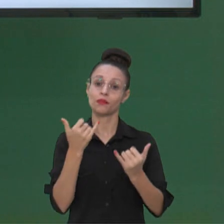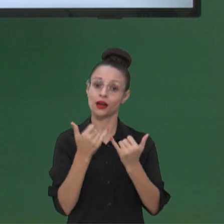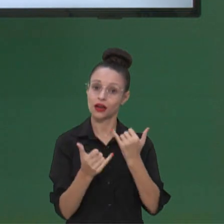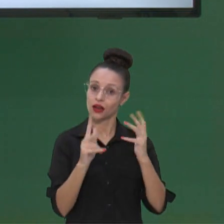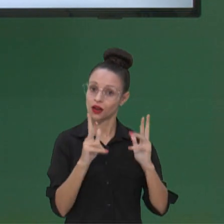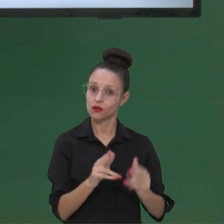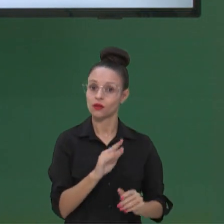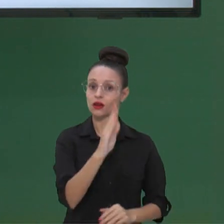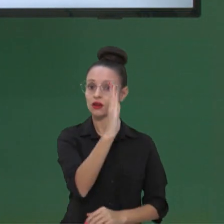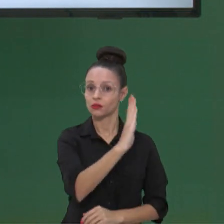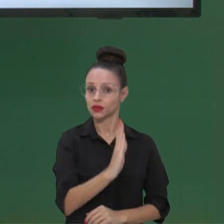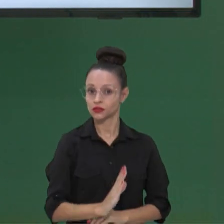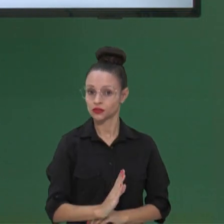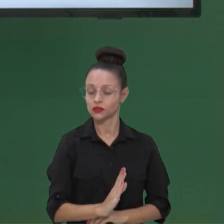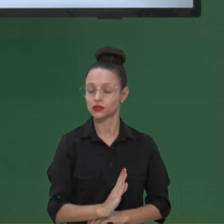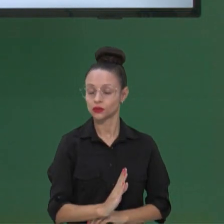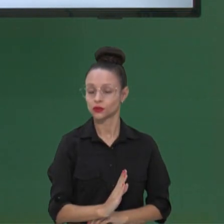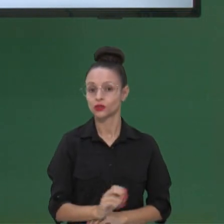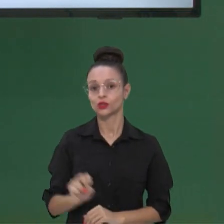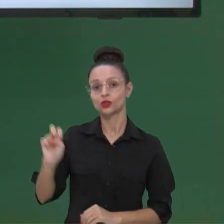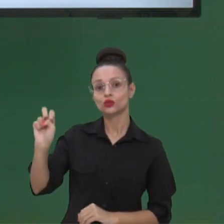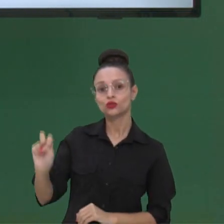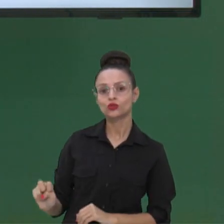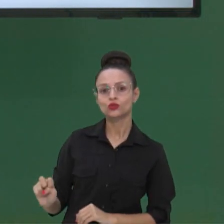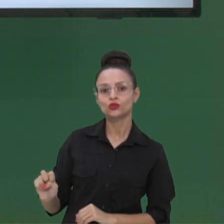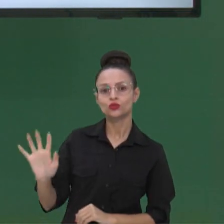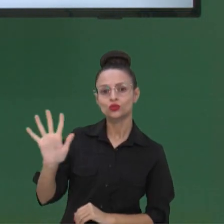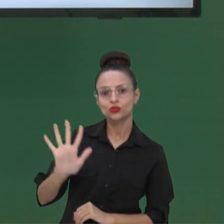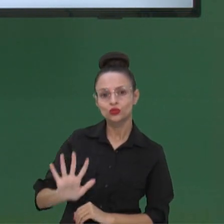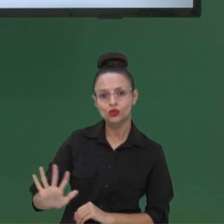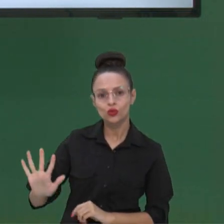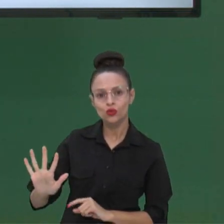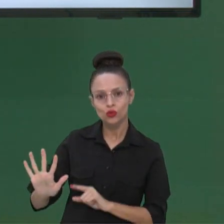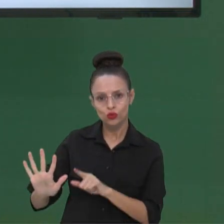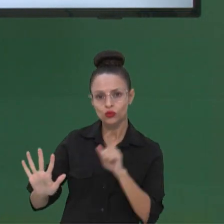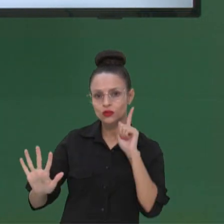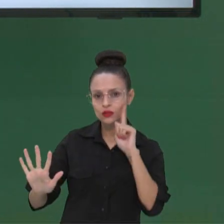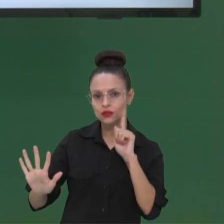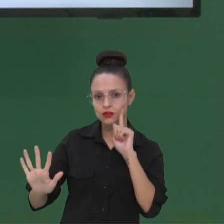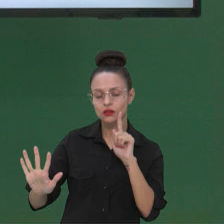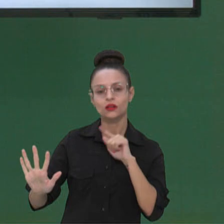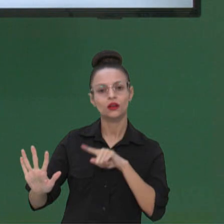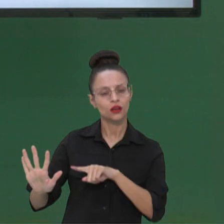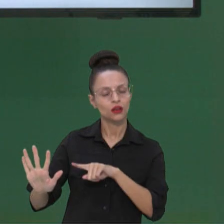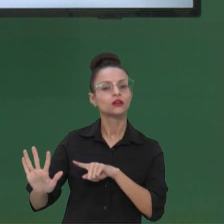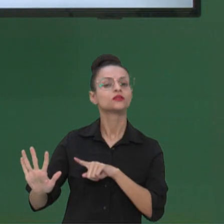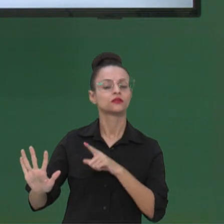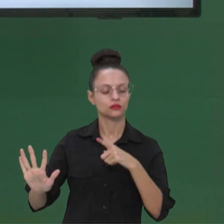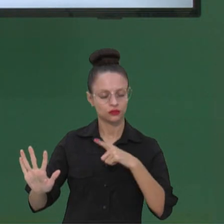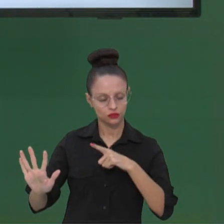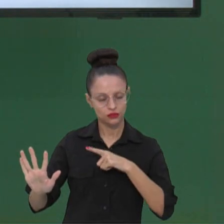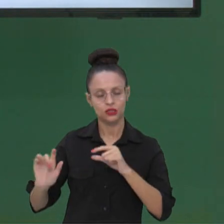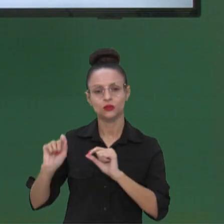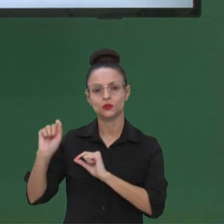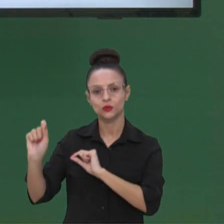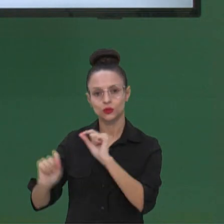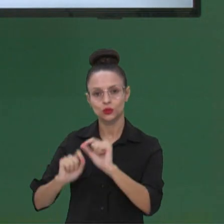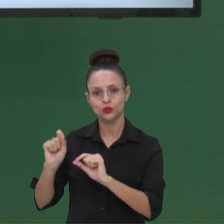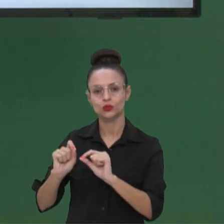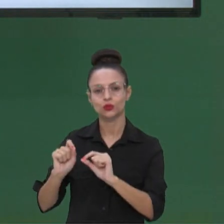essa região, o sul das 13 colônias, o sul do que hoje é os Estados Unidos, que recebeu também grande parte